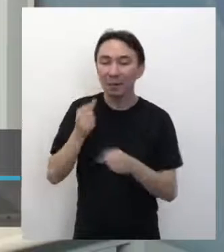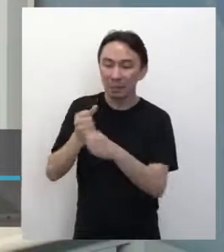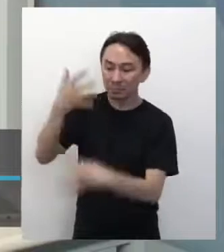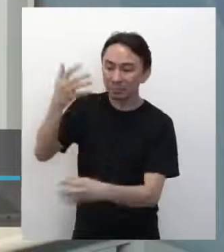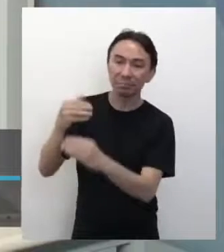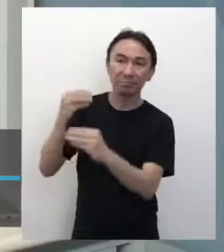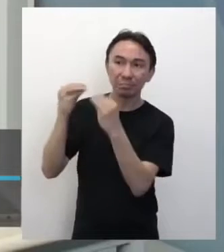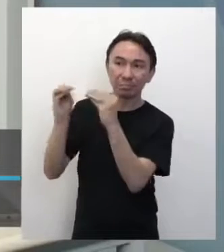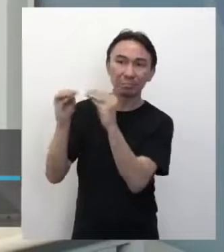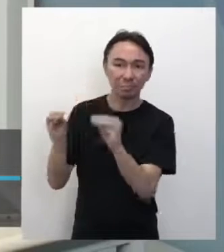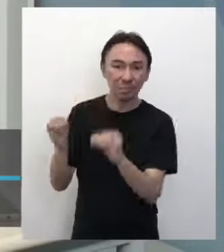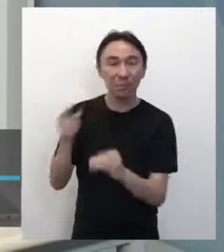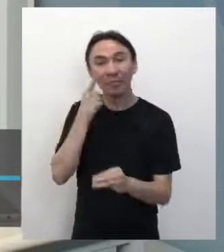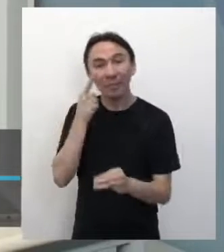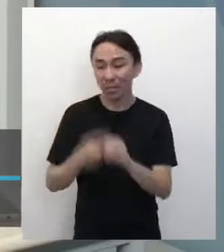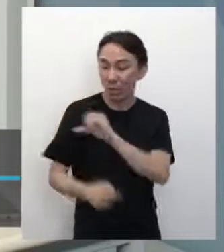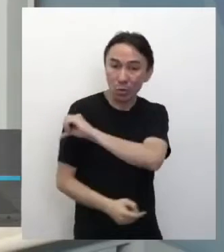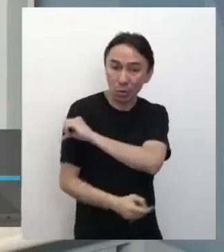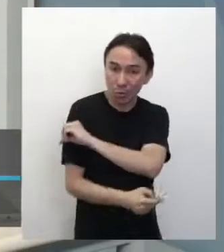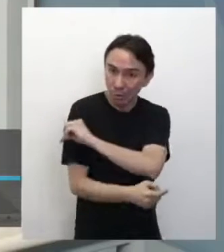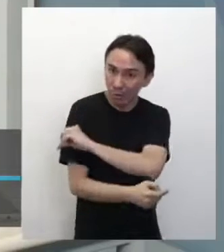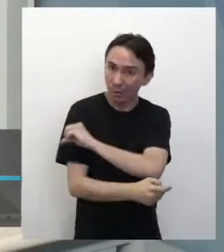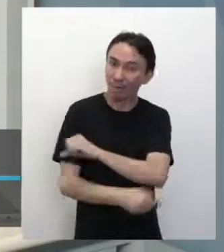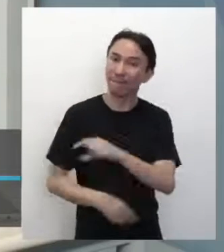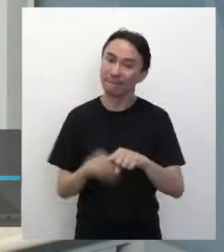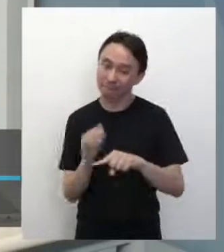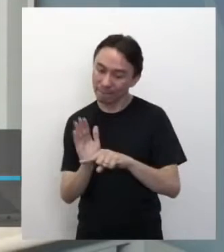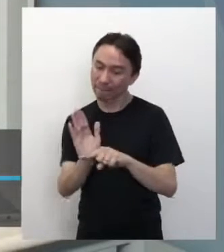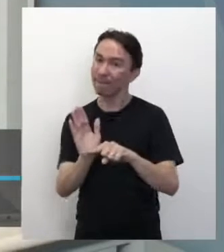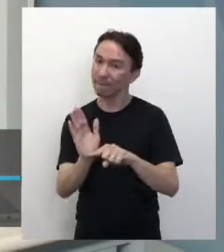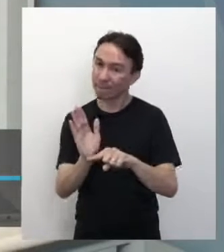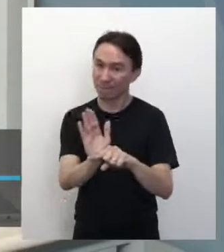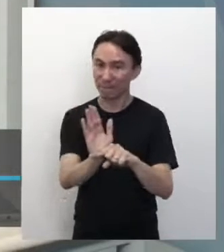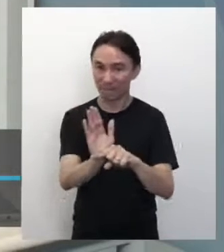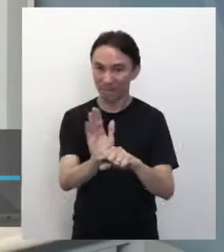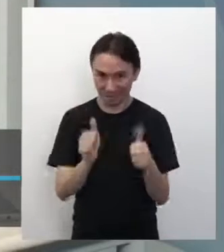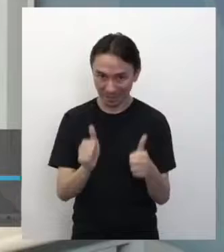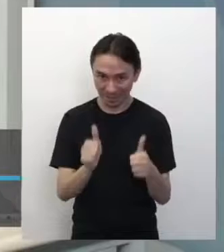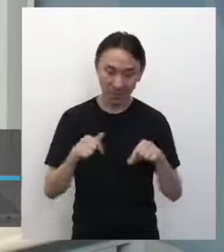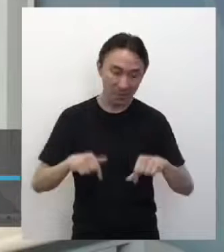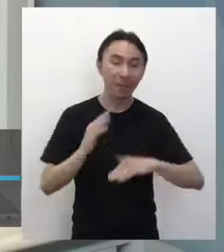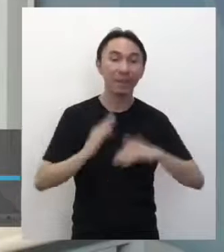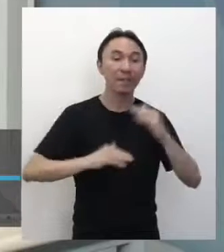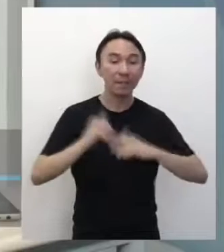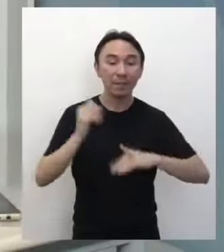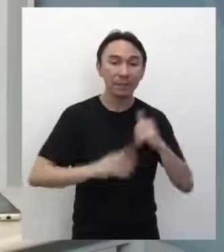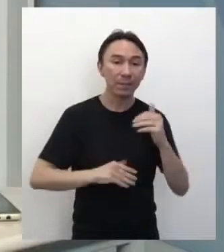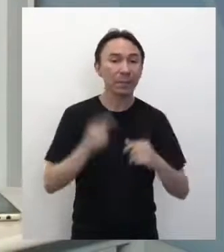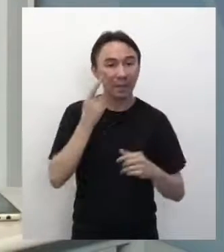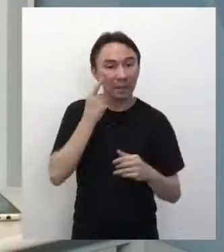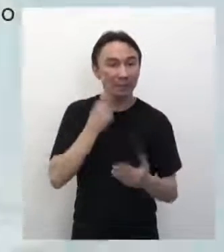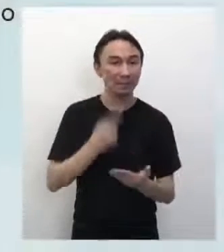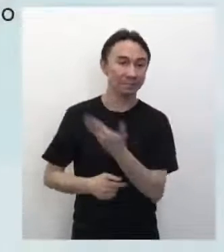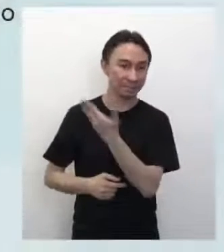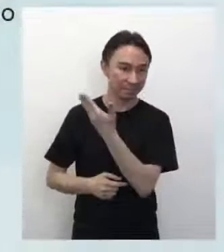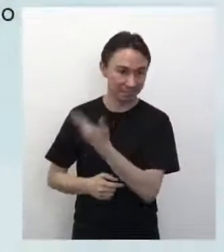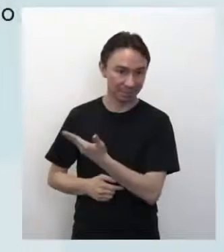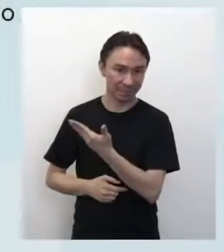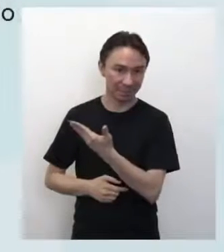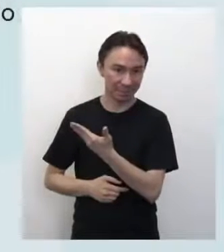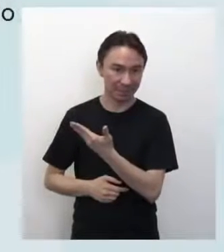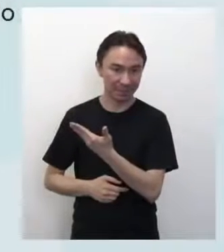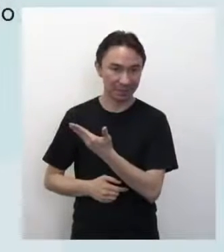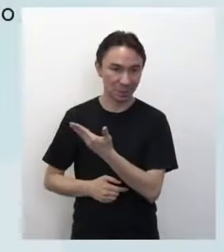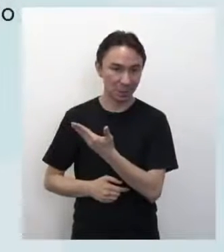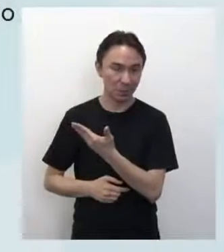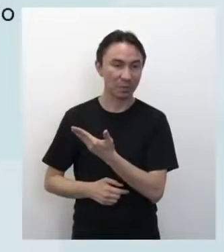que esse nosso 9º ano é muito colaborativo. A habilidade de hoje é F07AR24. Reconhecer e